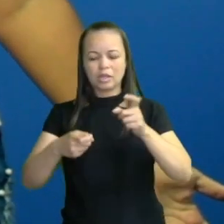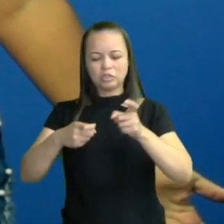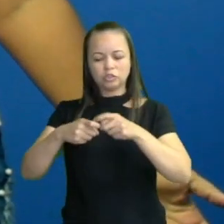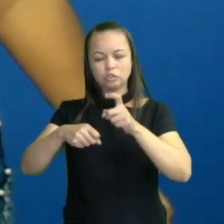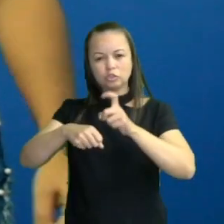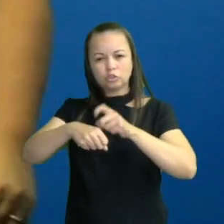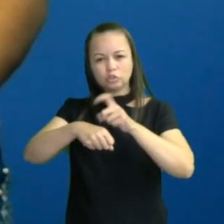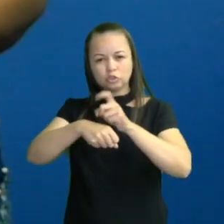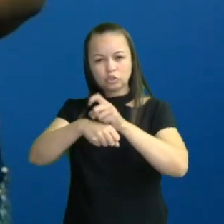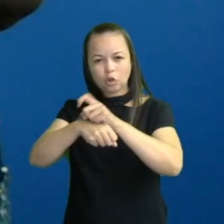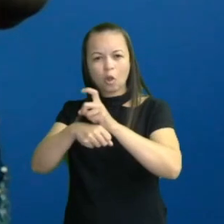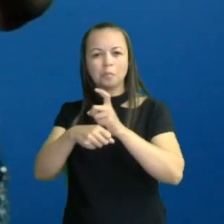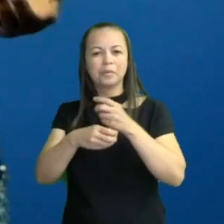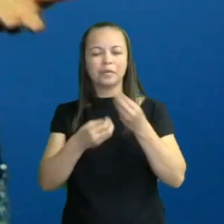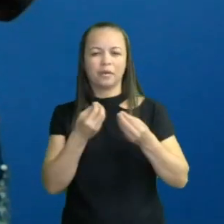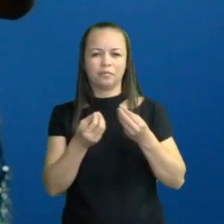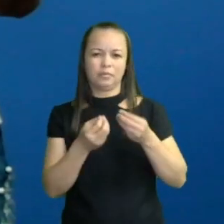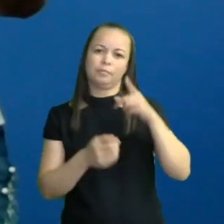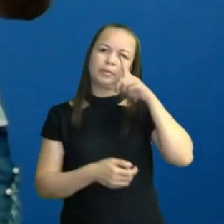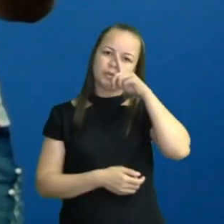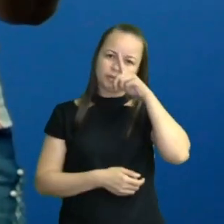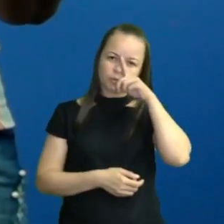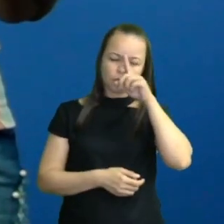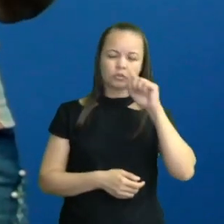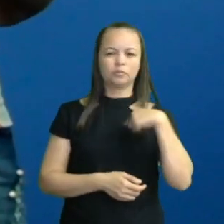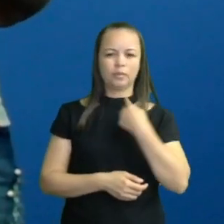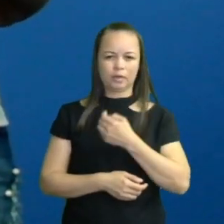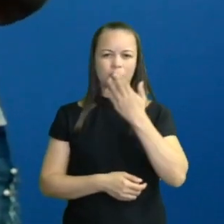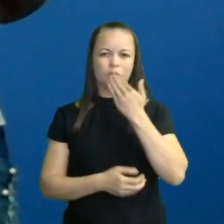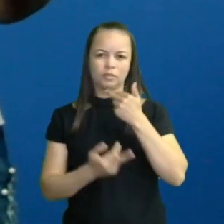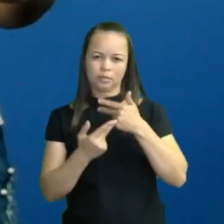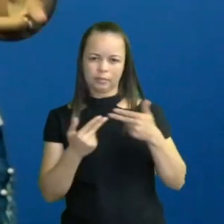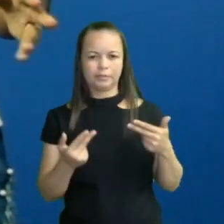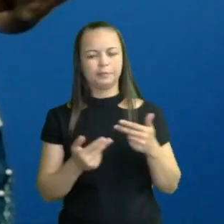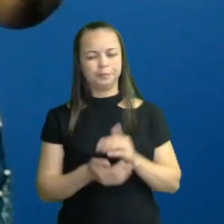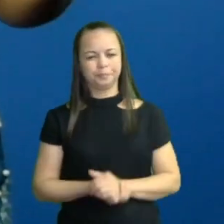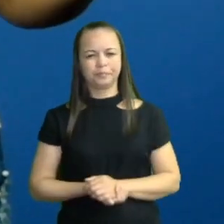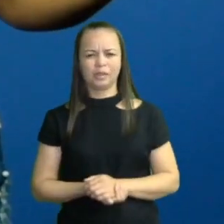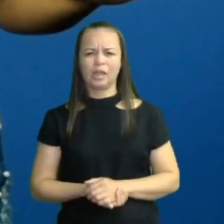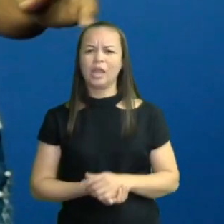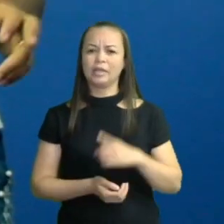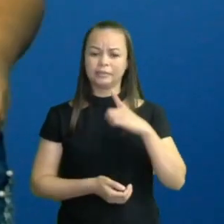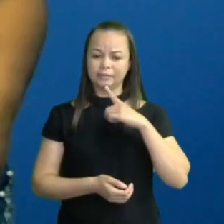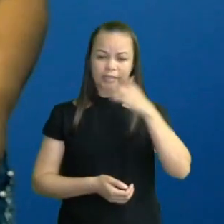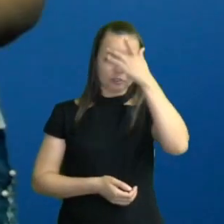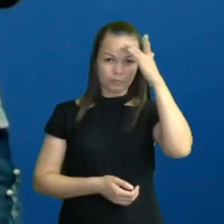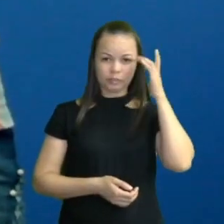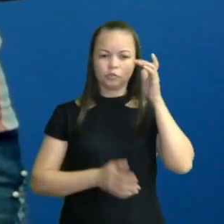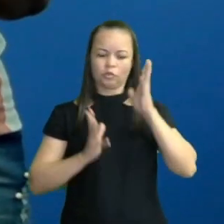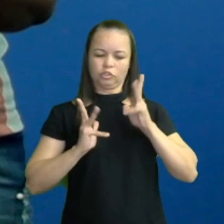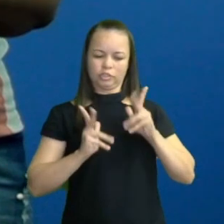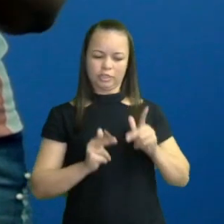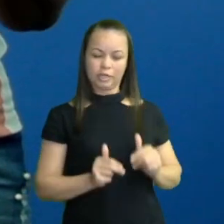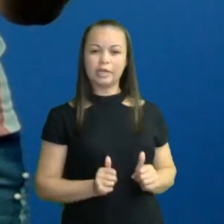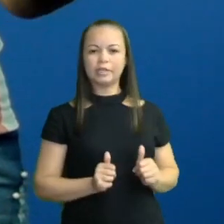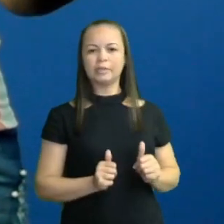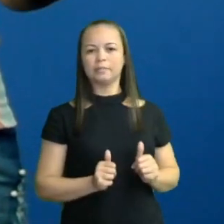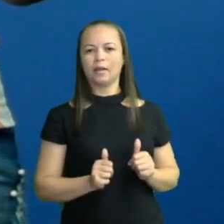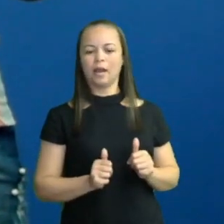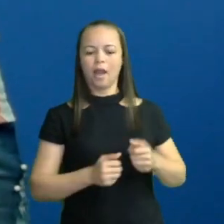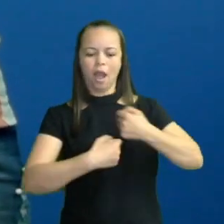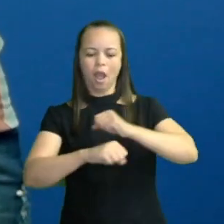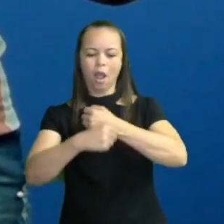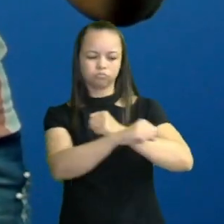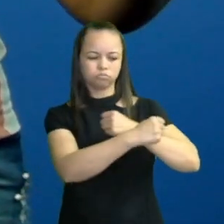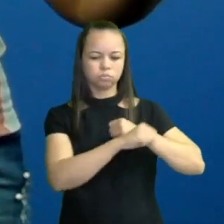ambiente sujo e aí é perigoso para nossa alimentação. Existem pessoas que limpam a cozinha todinha, mas esquecem de tomar um